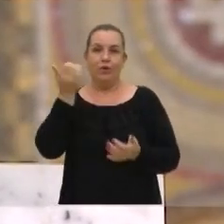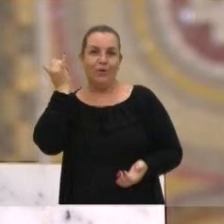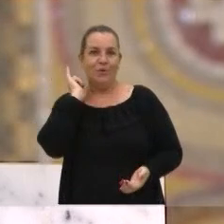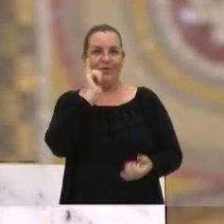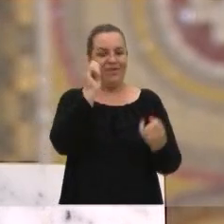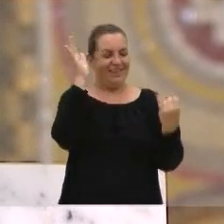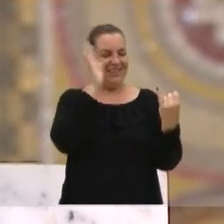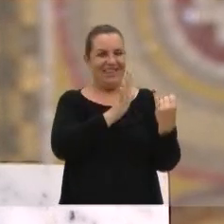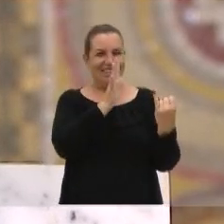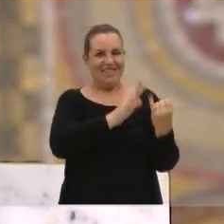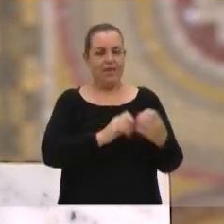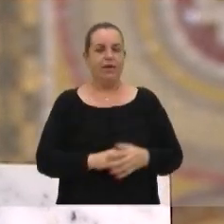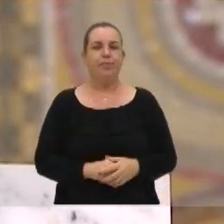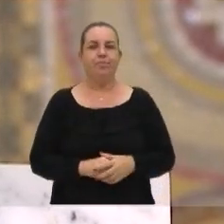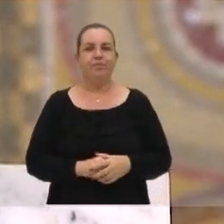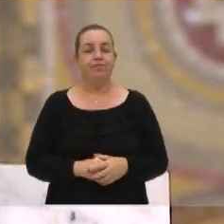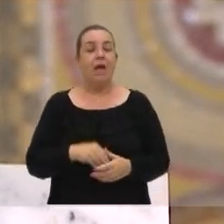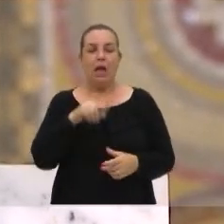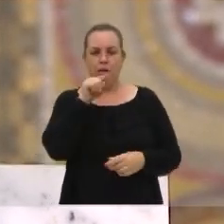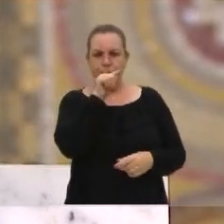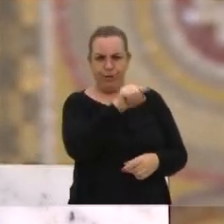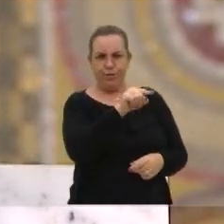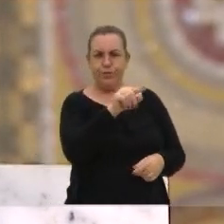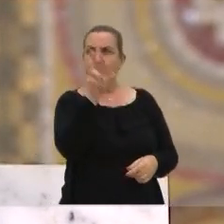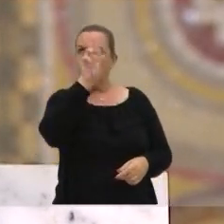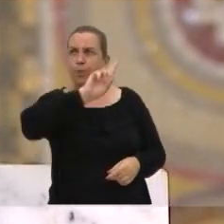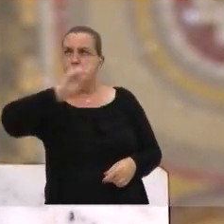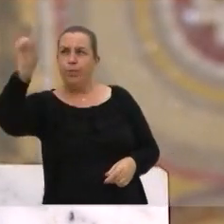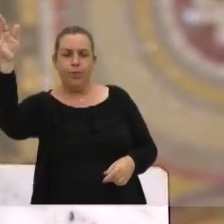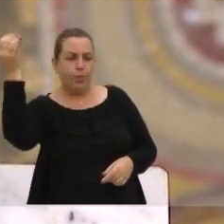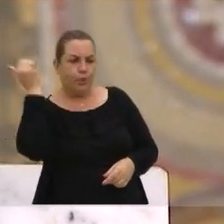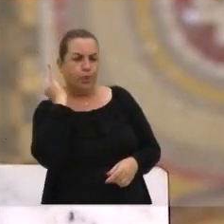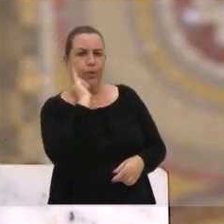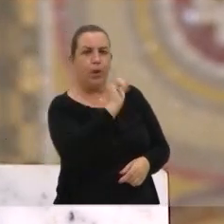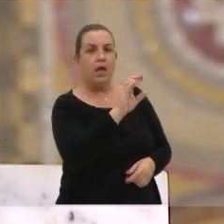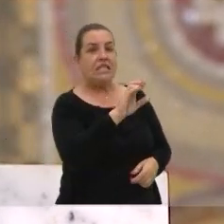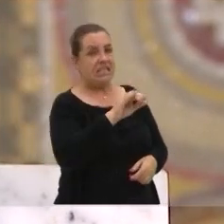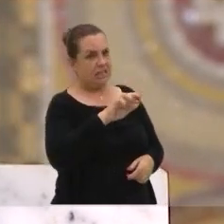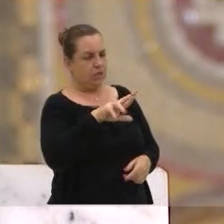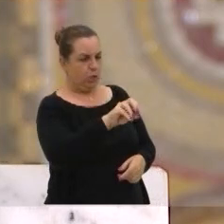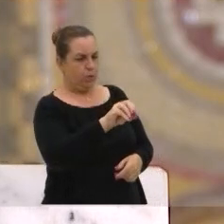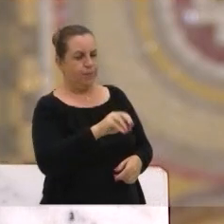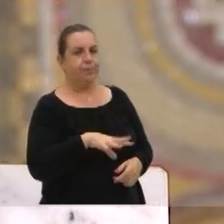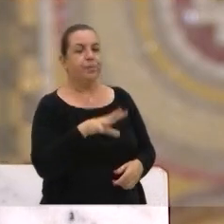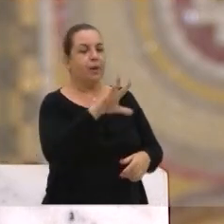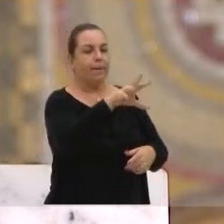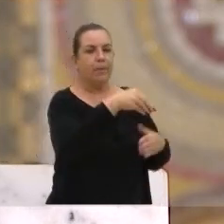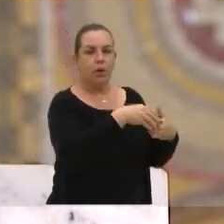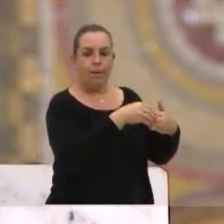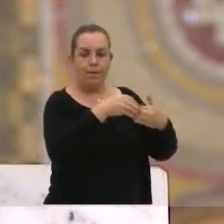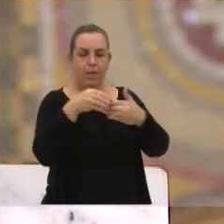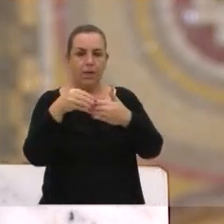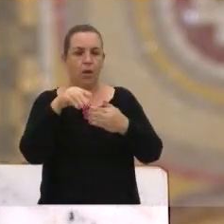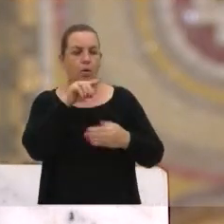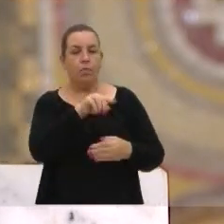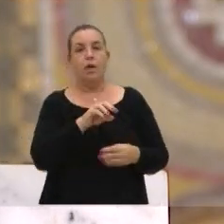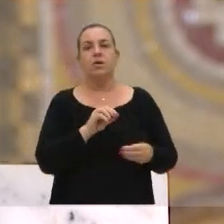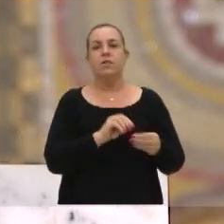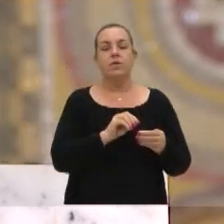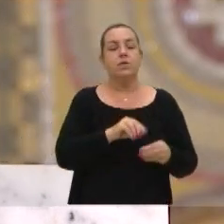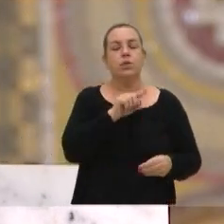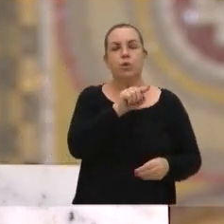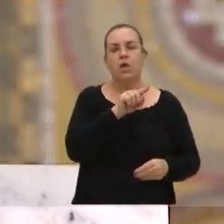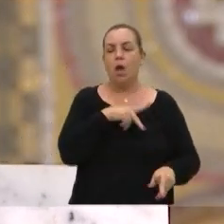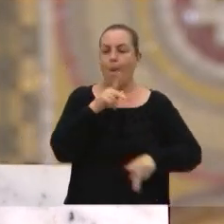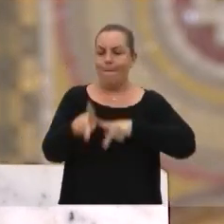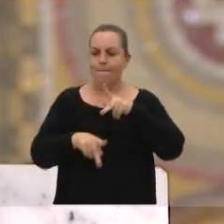Isaías. Isto diz o Senhor sobre Ciro, seu ungido: tomei-o pela mão para submeter os